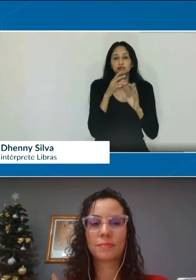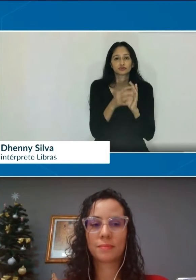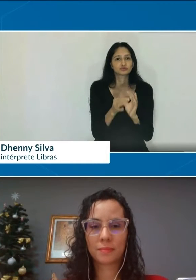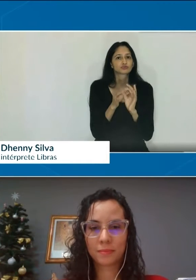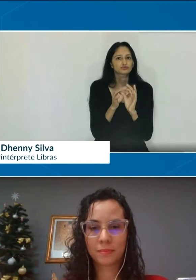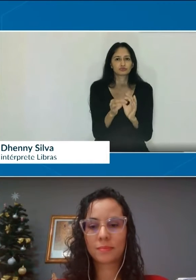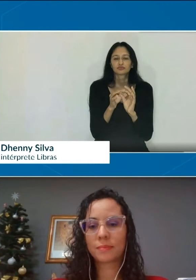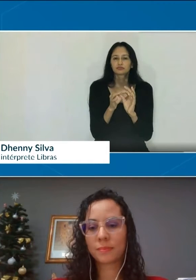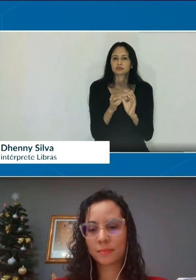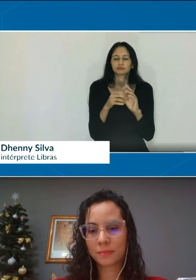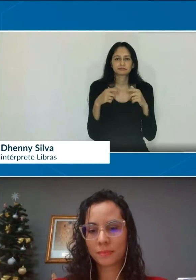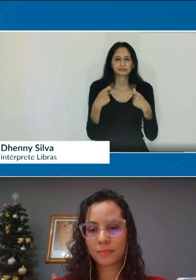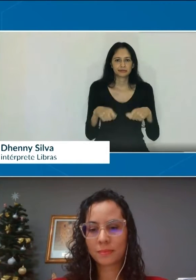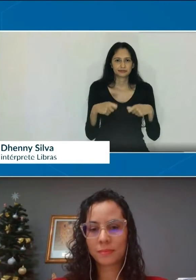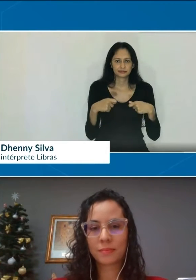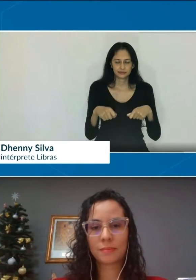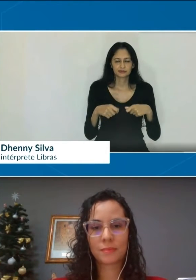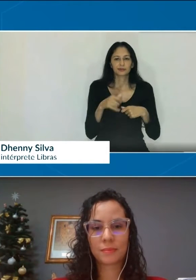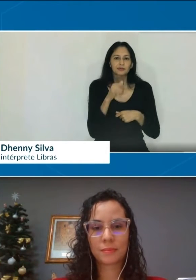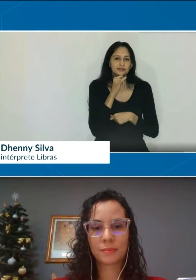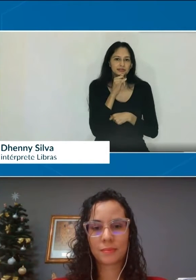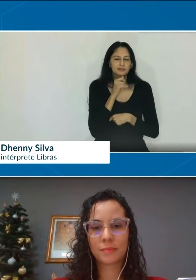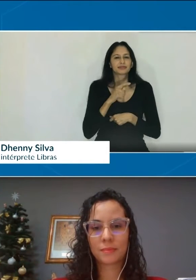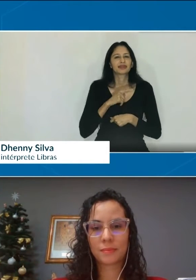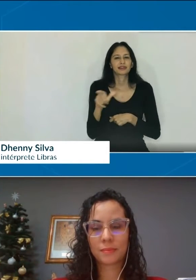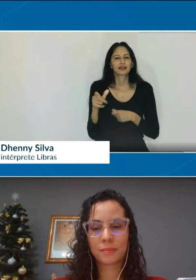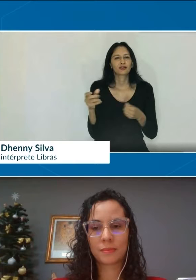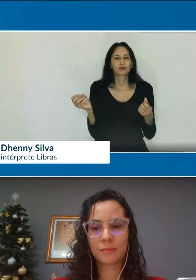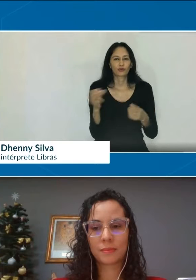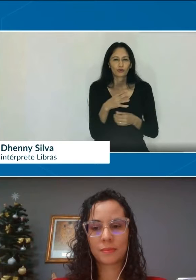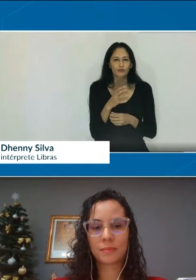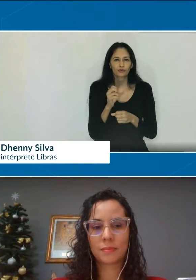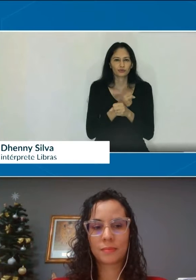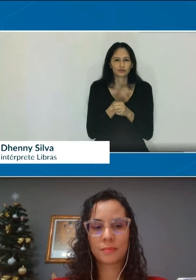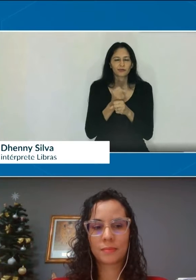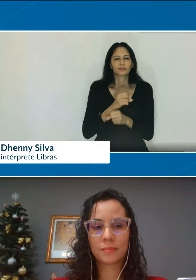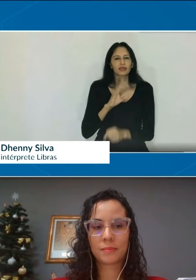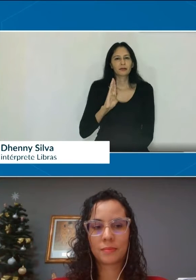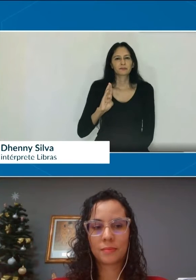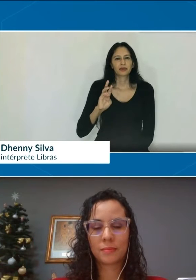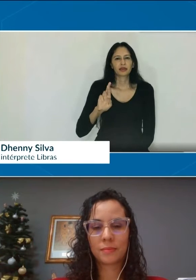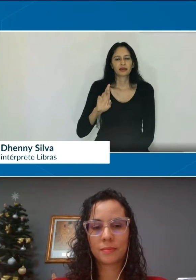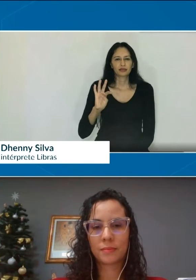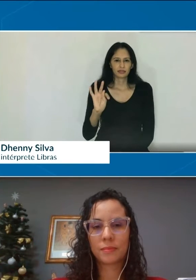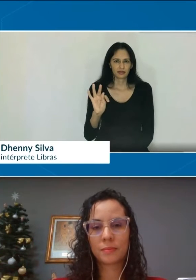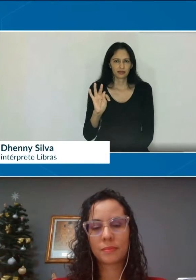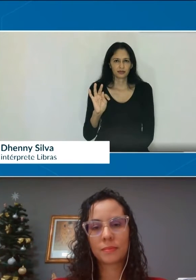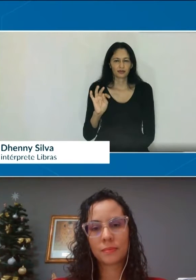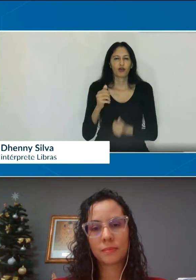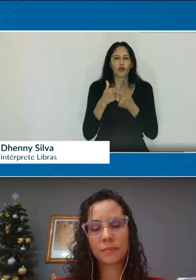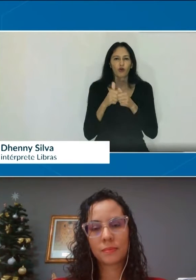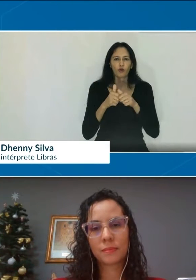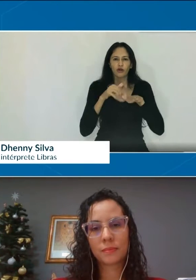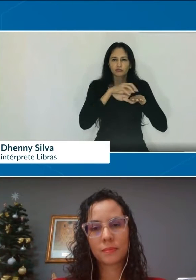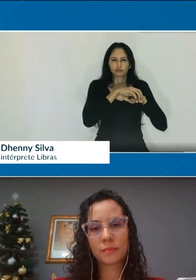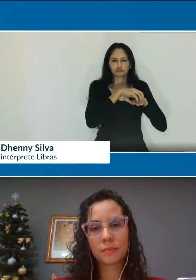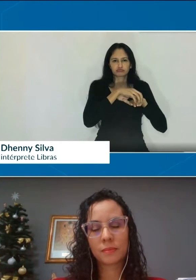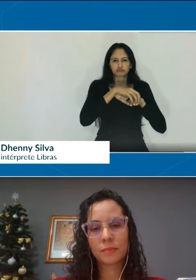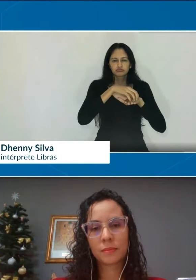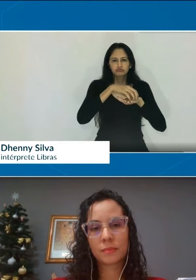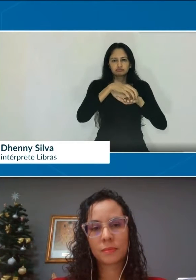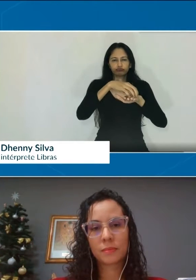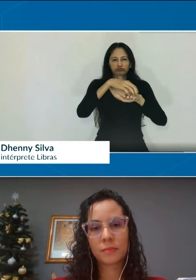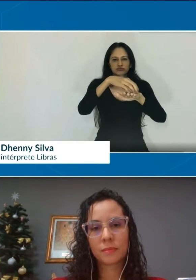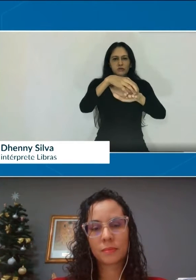né? Aí a gente tem a construção, por exemplo, do BRT, né, que corta a cidade inteira de uma ponta a outra, como se fosse aquilo que